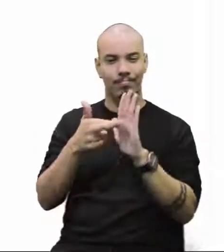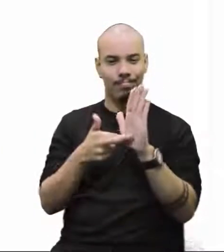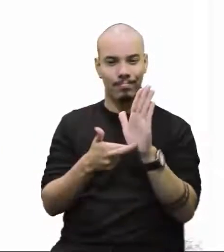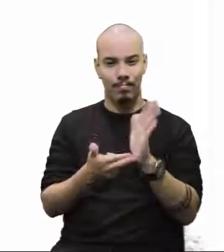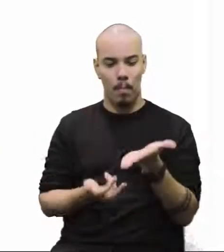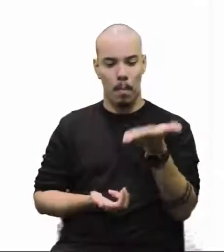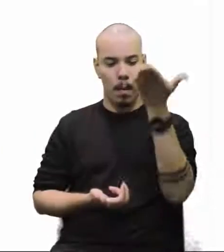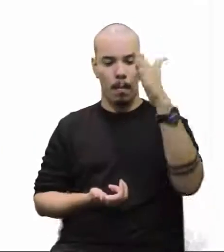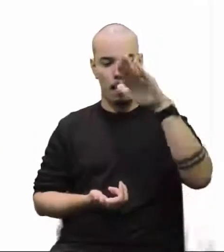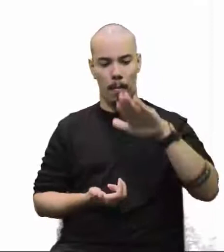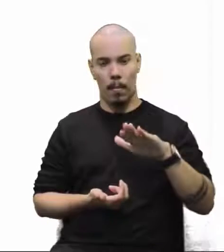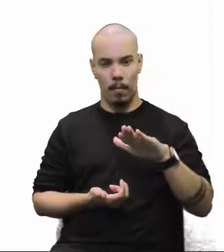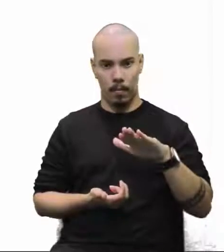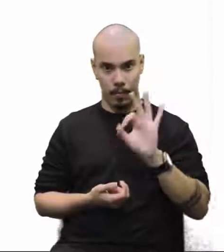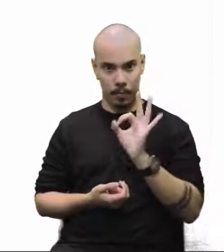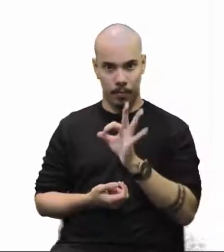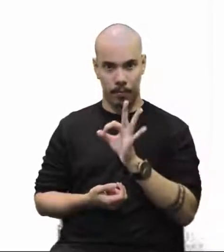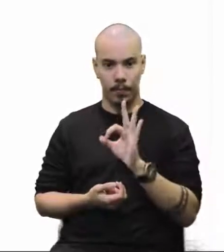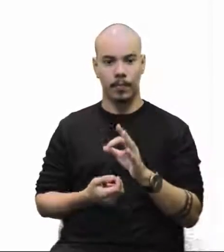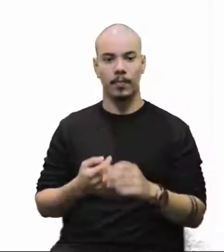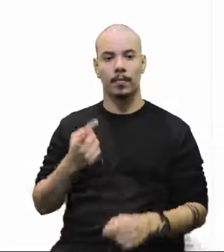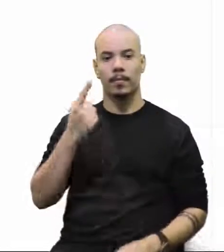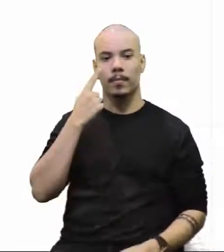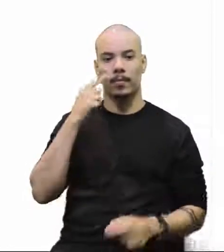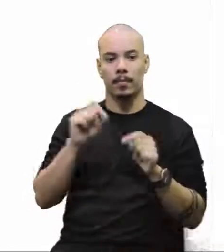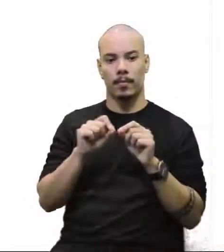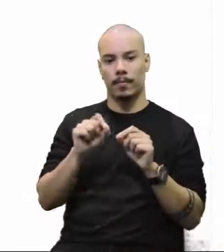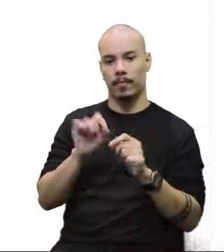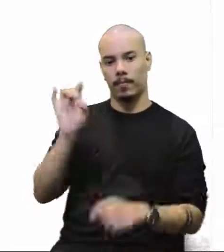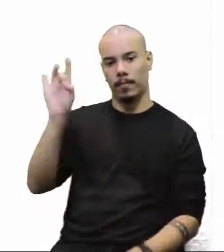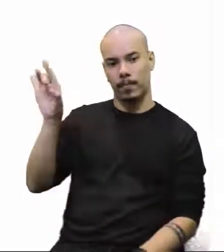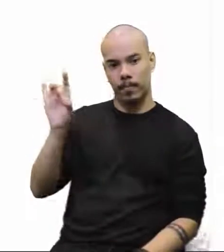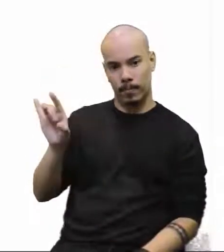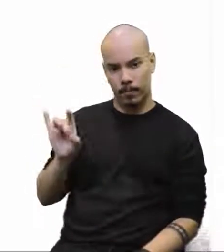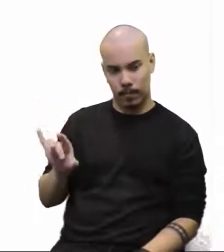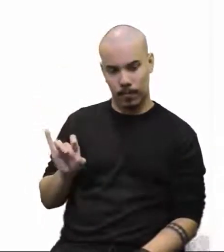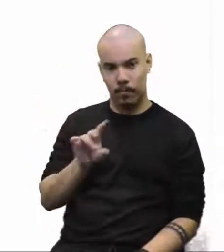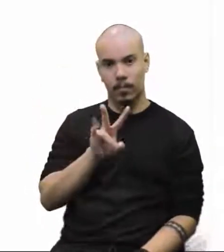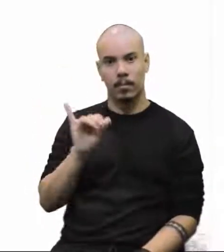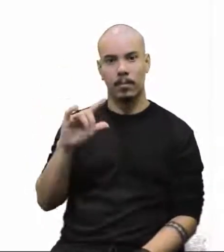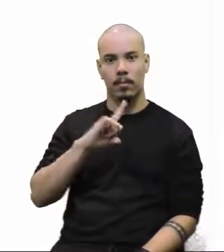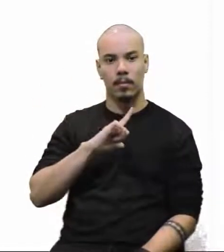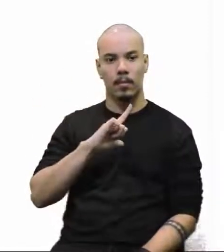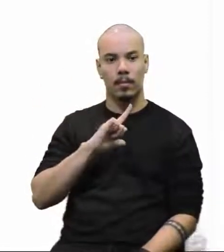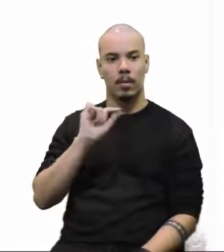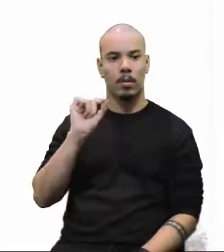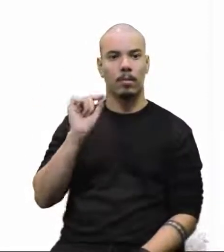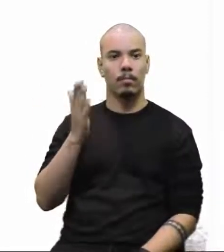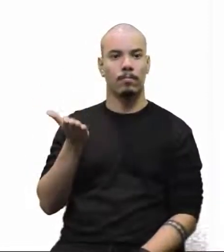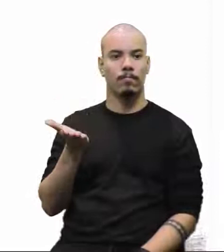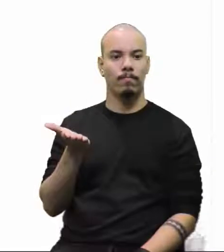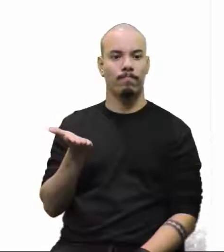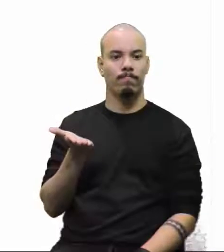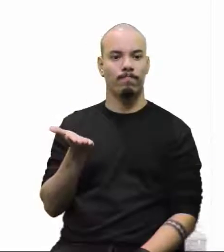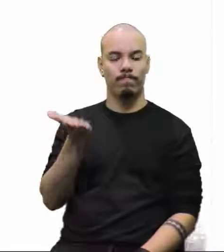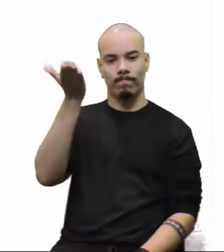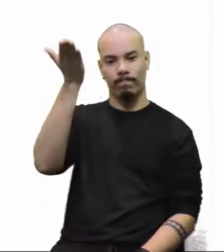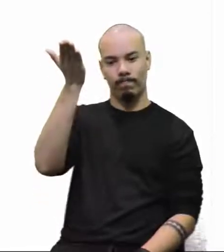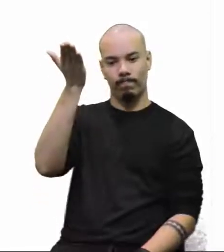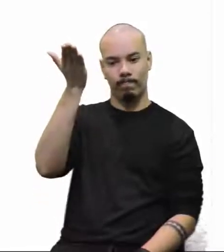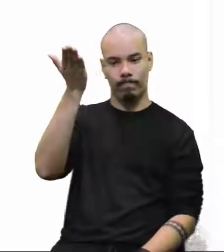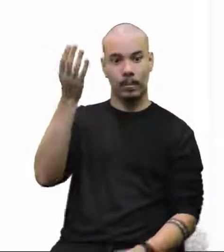da mãozada. Então aí, fazendo certinho, nós vamos ter o quê? Ó, para cima. Então se você fizer direitinho